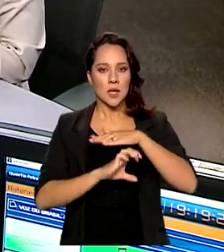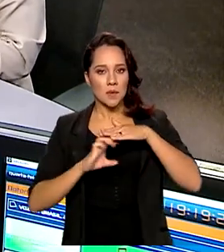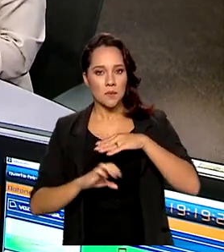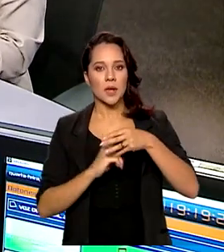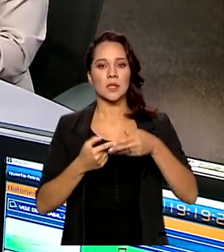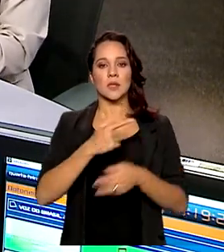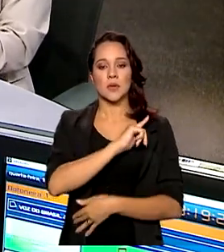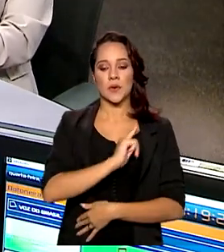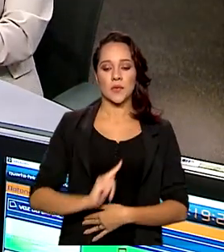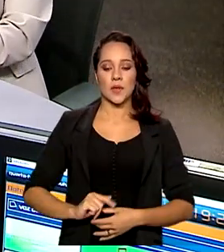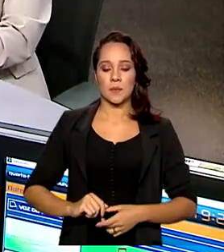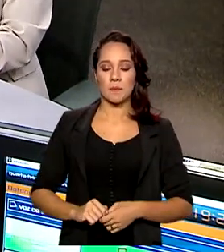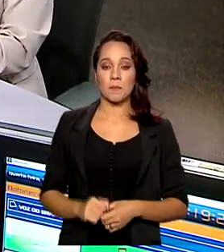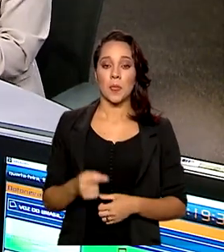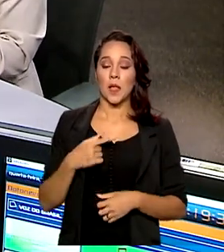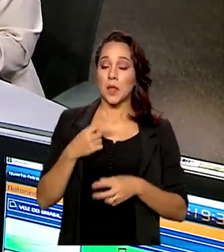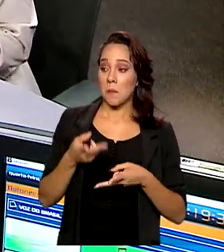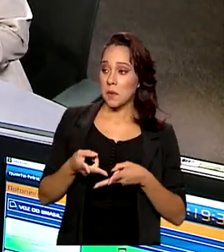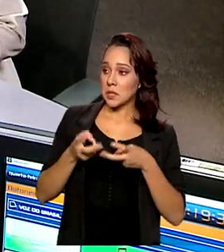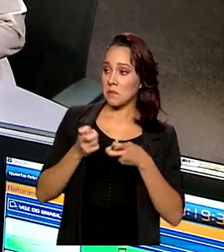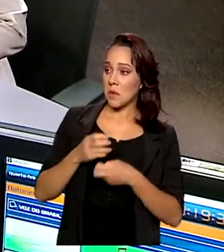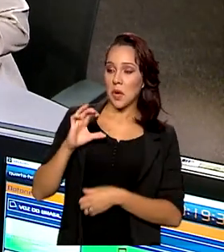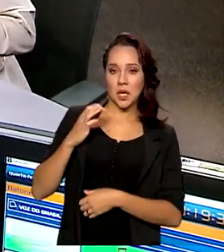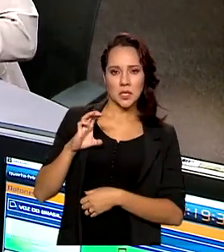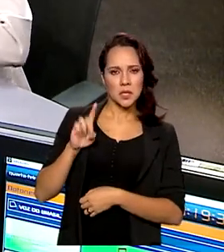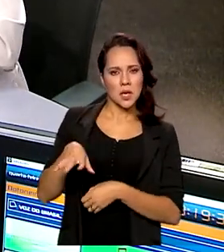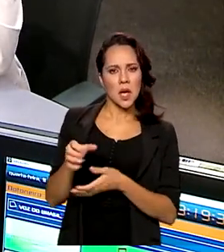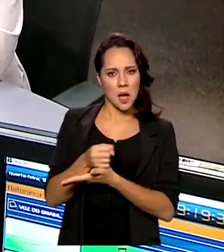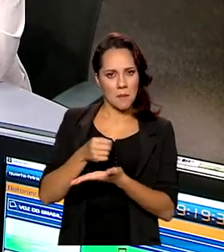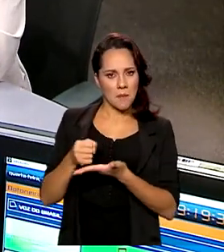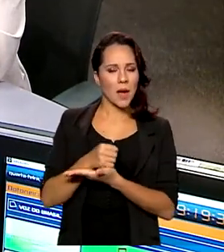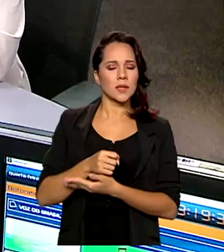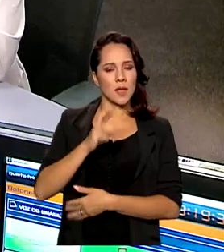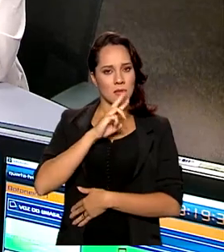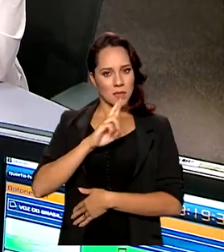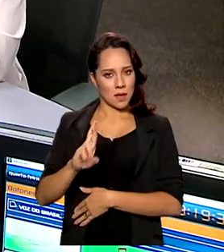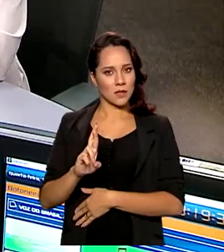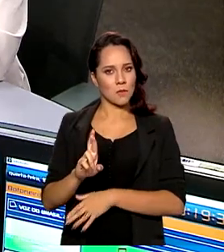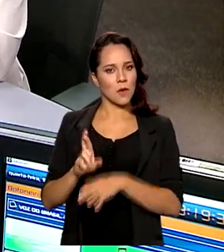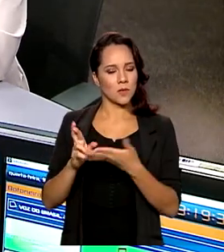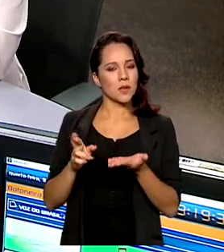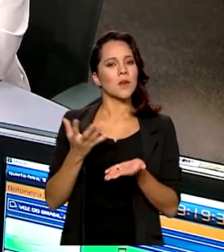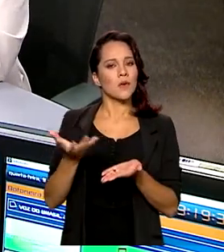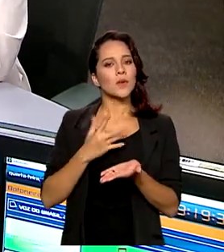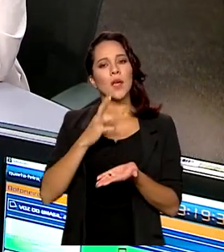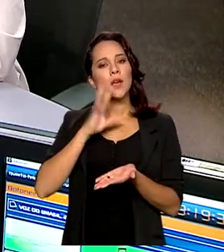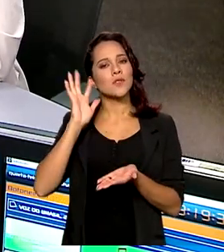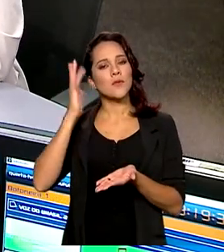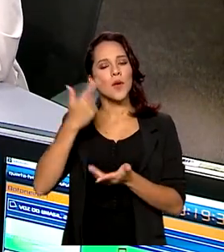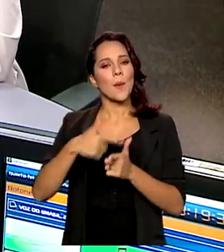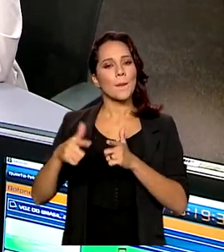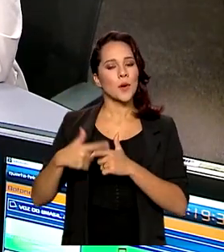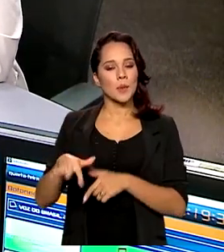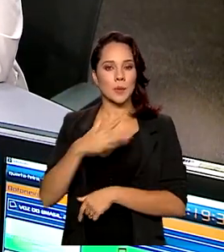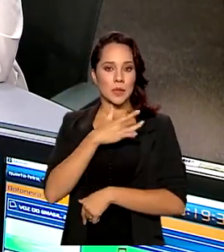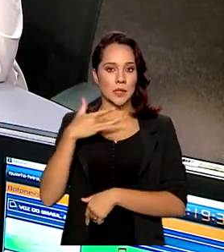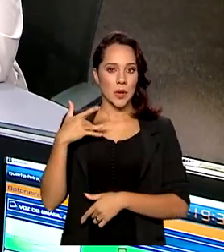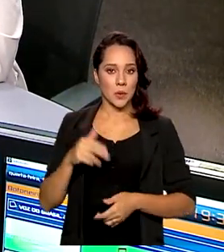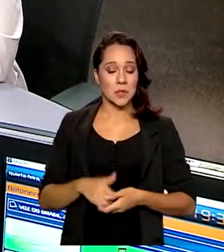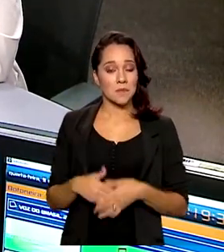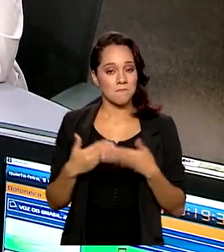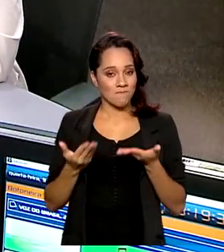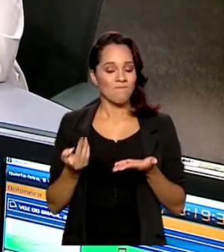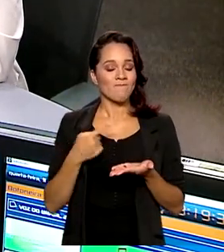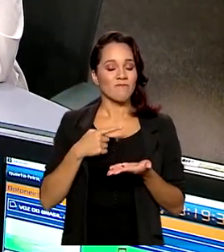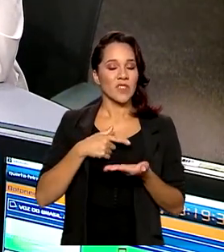e governo. Percebeu-se que a ciência é a base da solução quando se quer resolver problemas de saúde. E isso